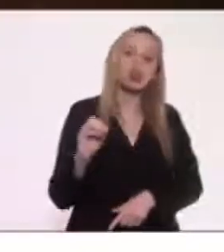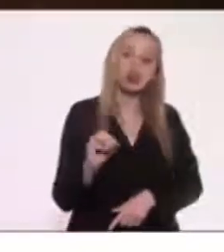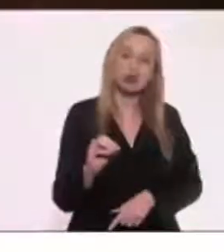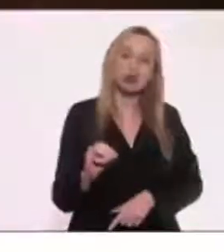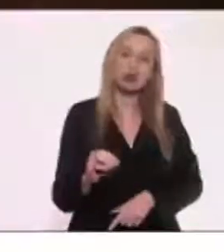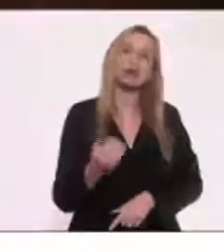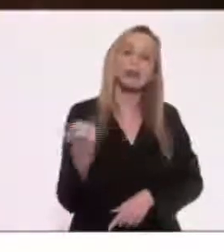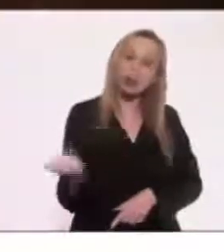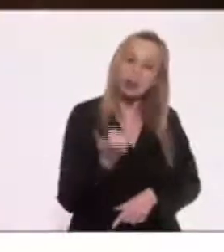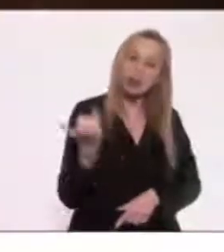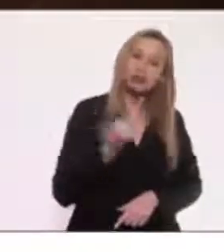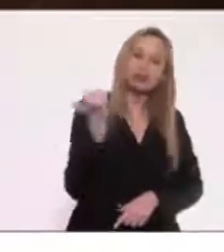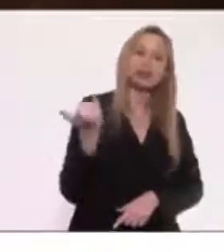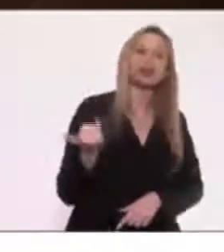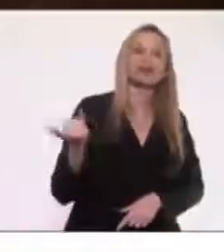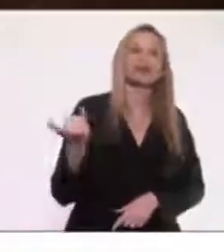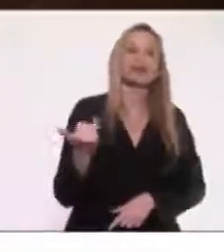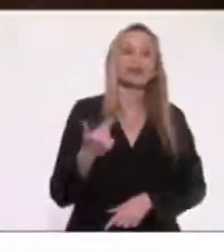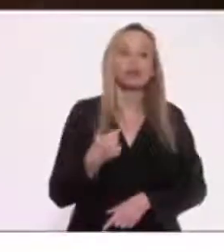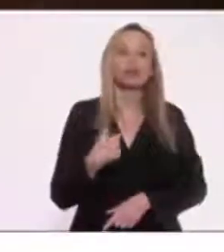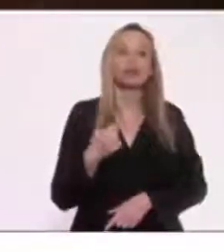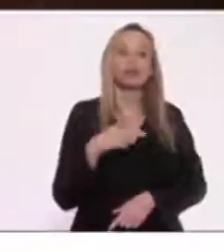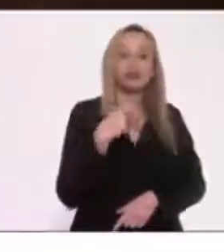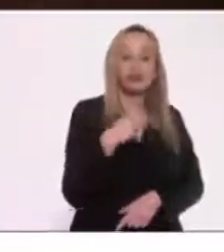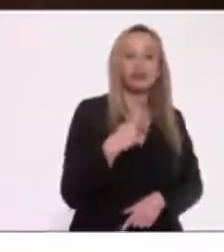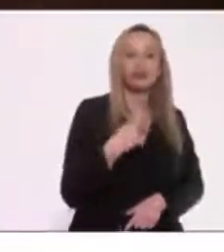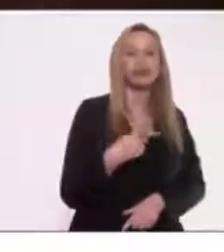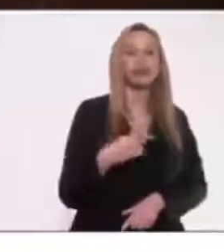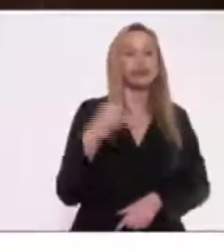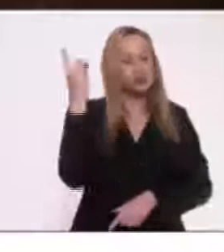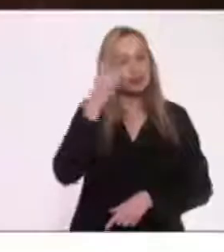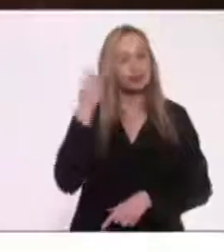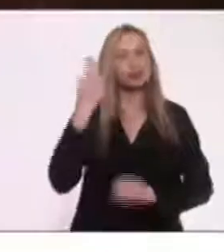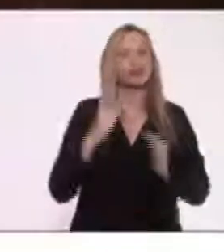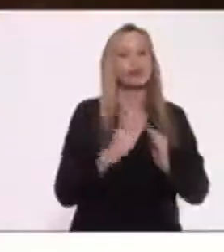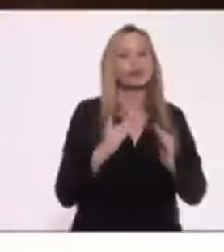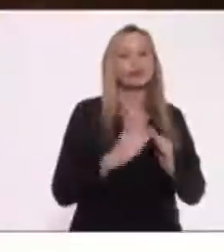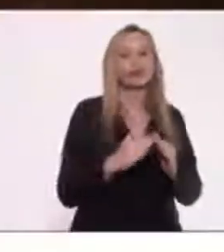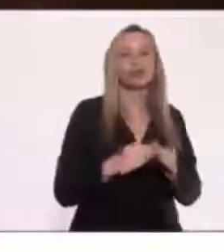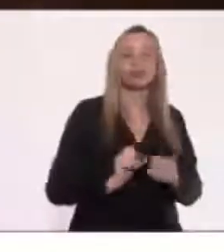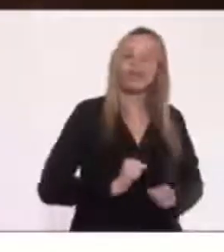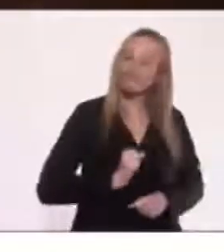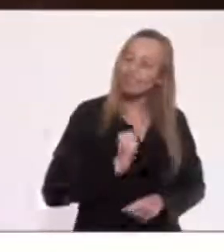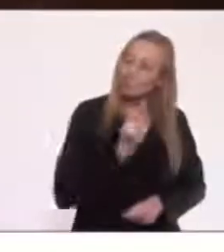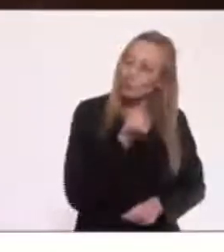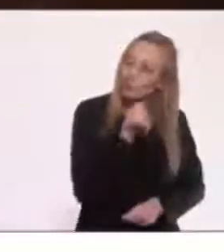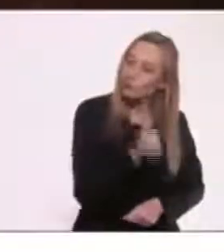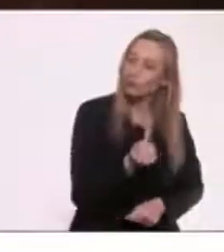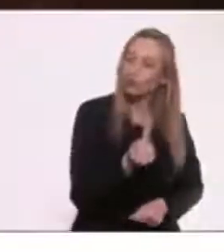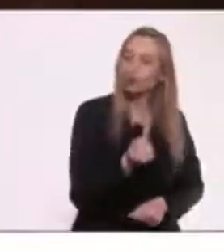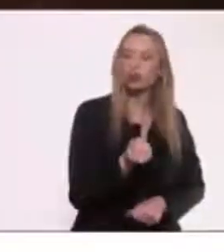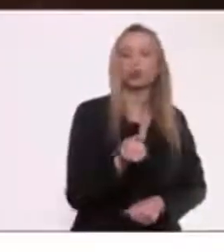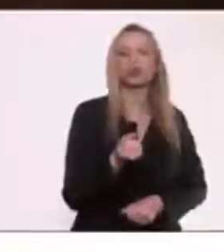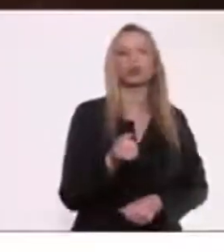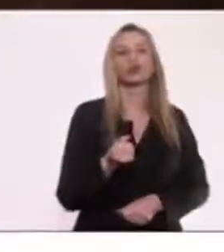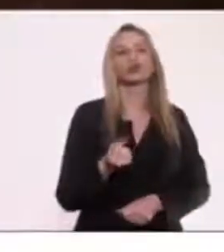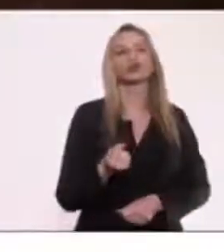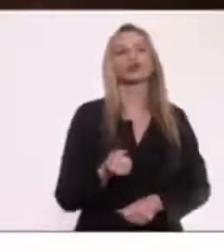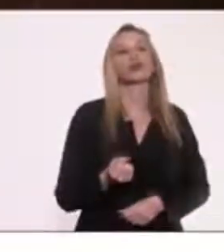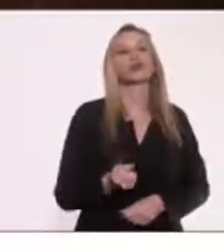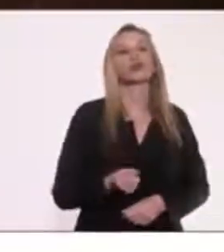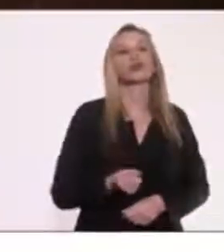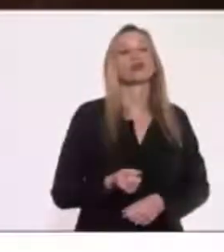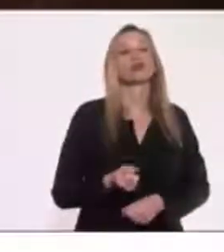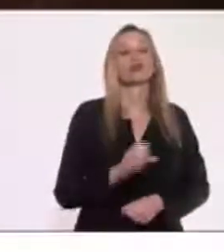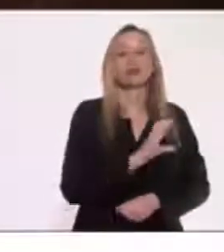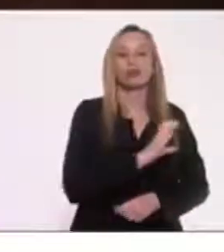gente efetivamente, aqui eu conclamo os deputados dessa casa, que a gente faça um esforço e coloque a comissão de